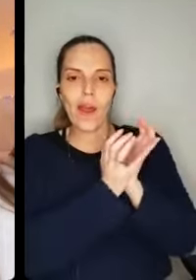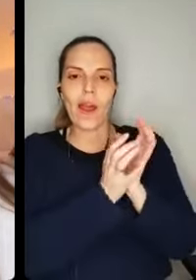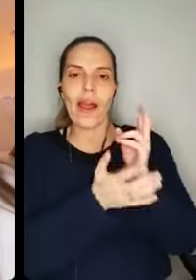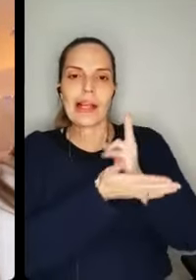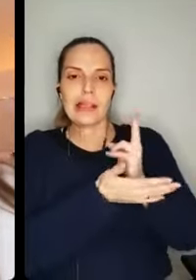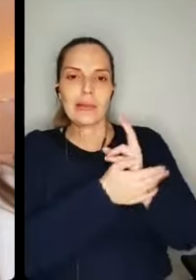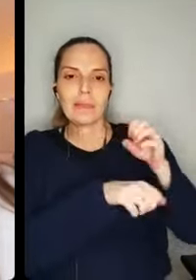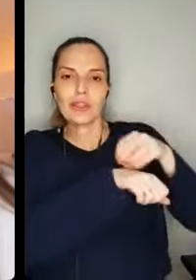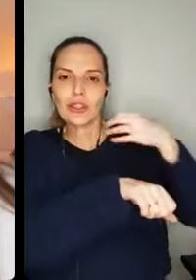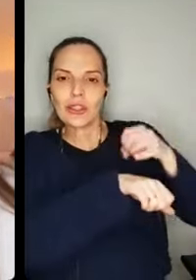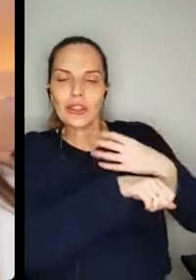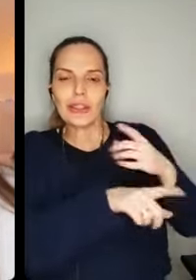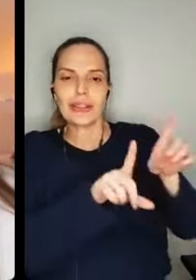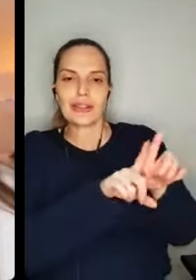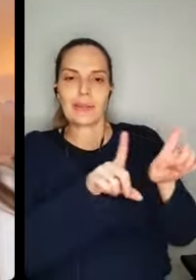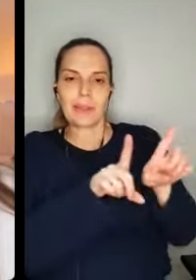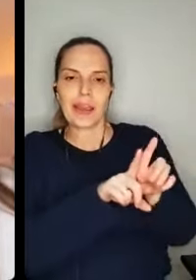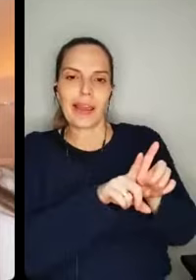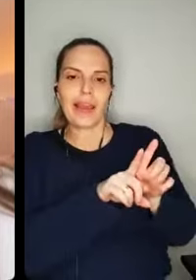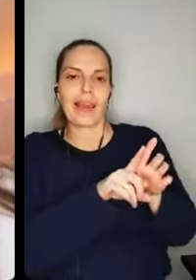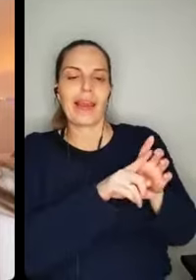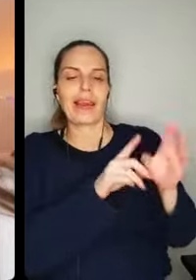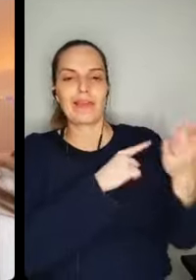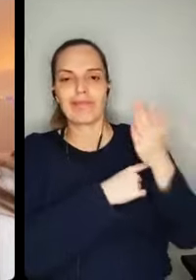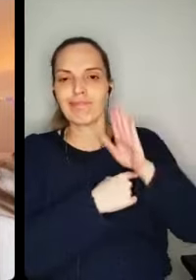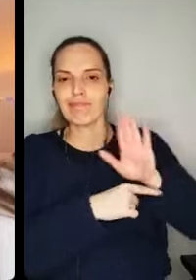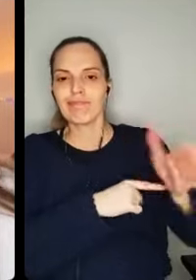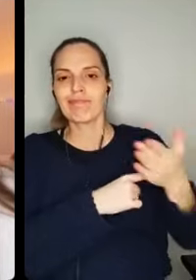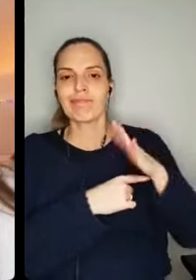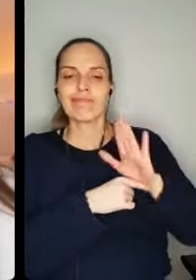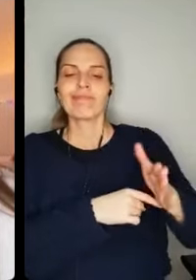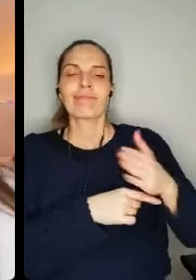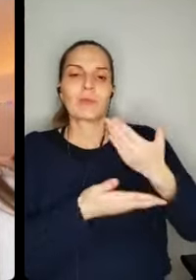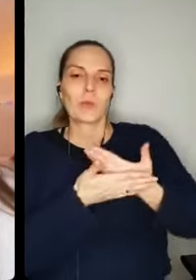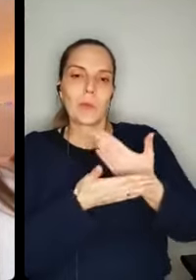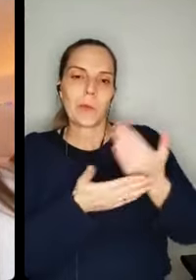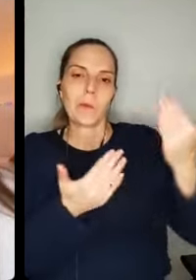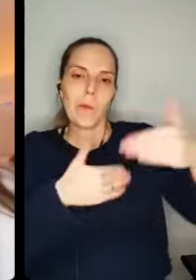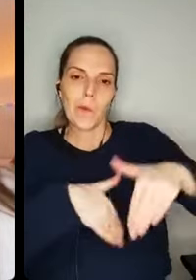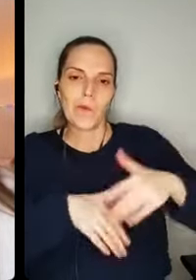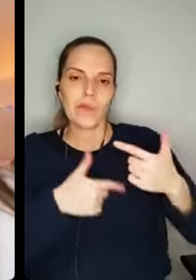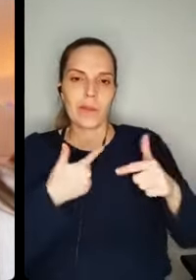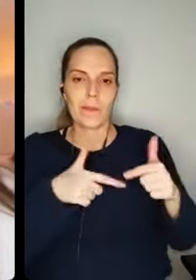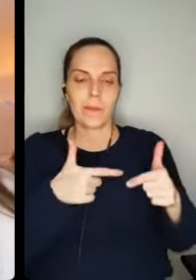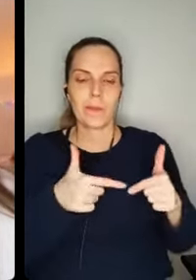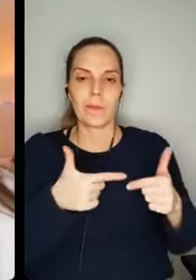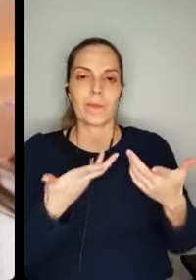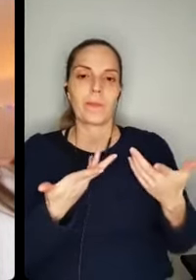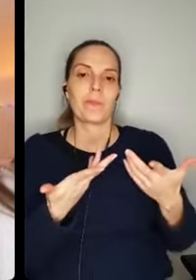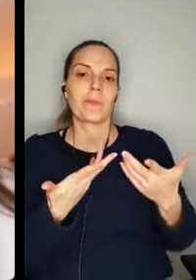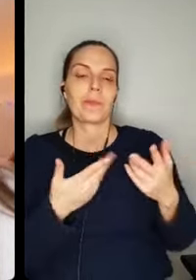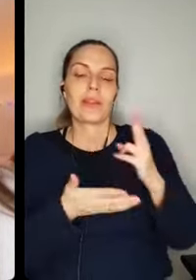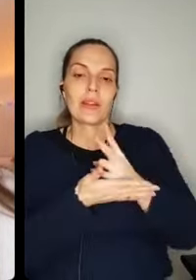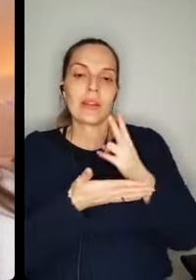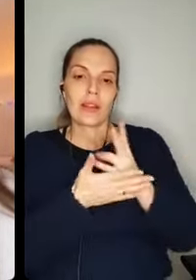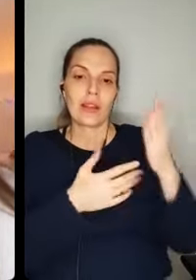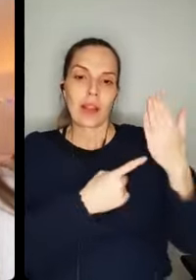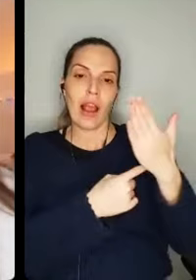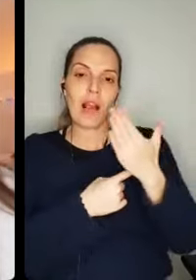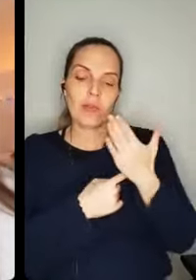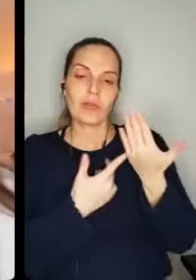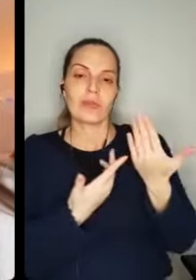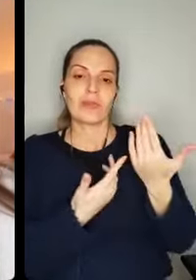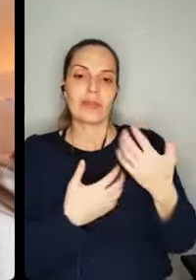têm uma colaboração muito grande para estudar para as provas, realizar os trabalhos, a gente está sempre se ajudando. Então, acho que a gente não sente